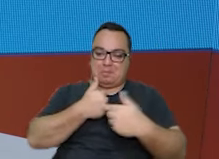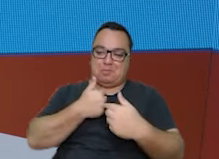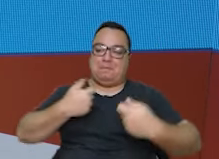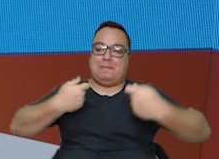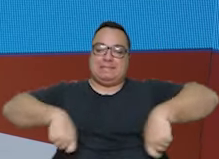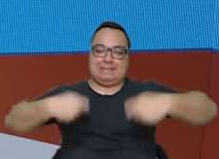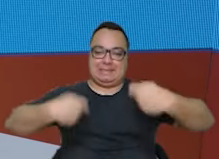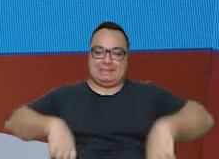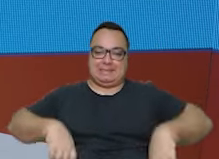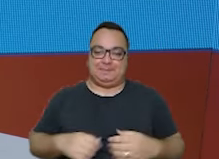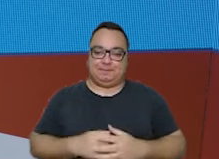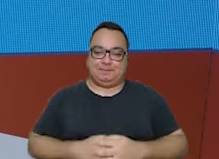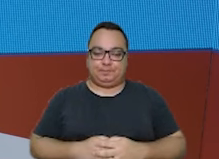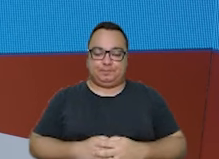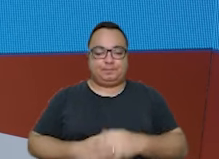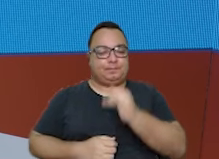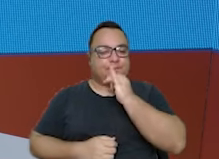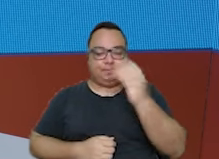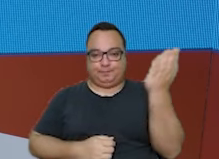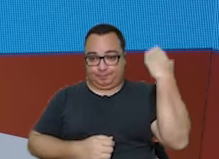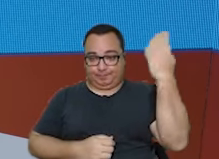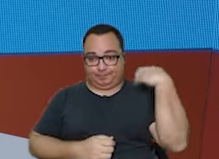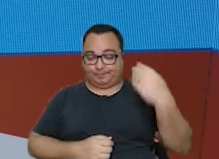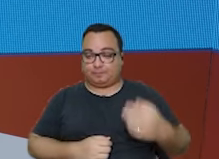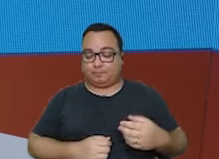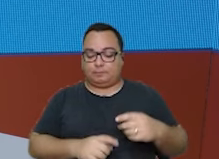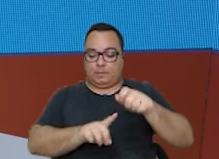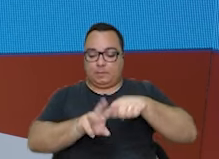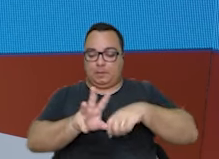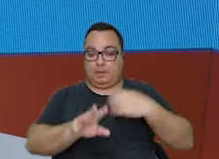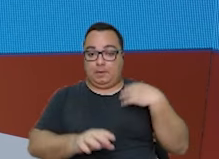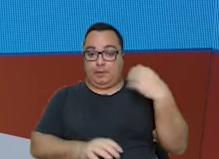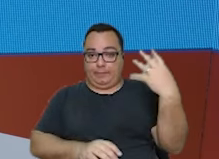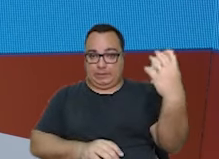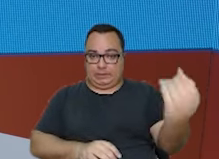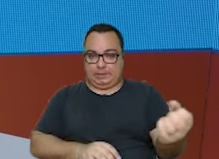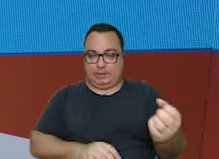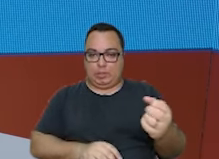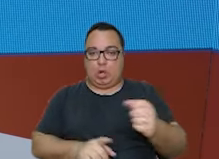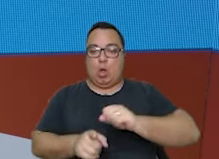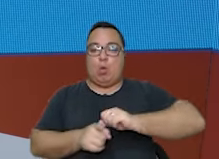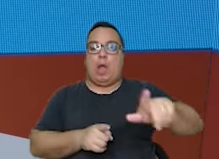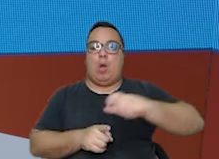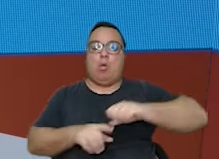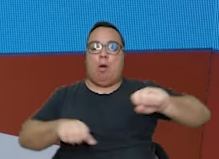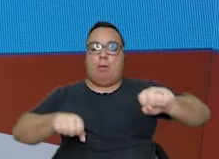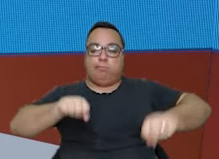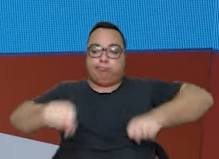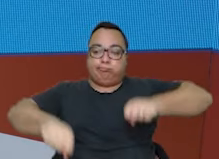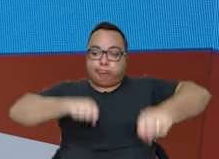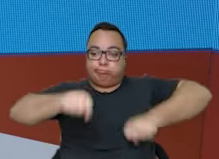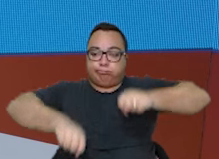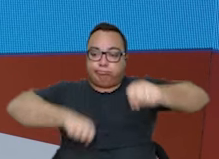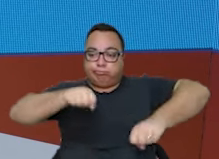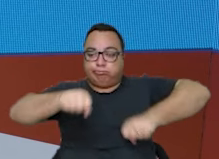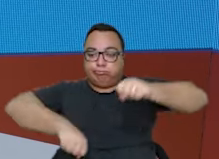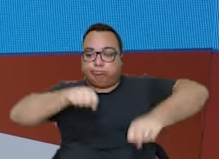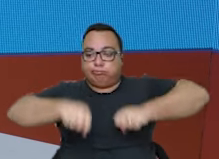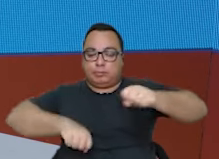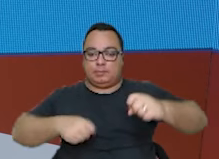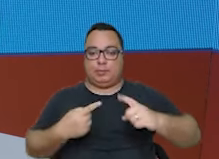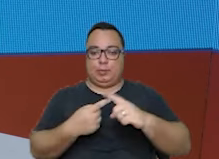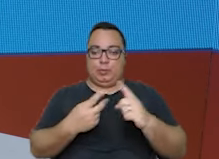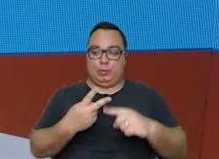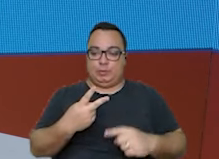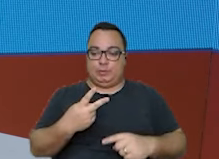assim por exemplo eu fiz uma viagem em alguns meses em que o uei uma bicicleta né n e na verdade foram duas bicicletas uma delas tinha uma